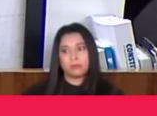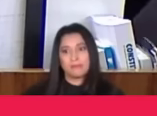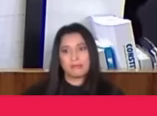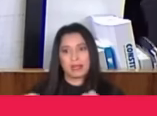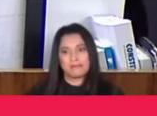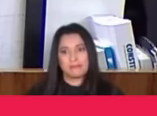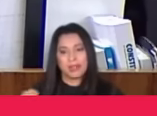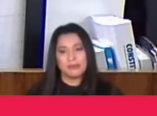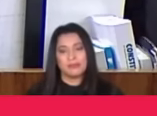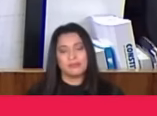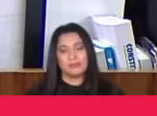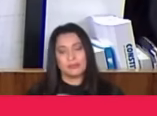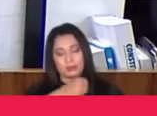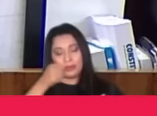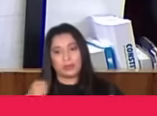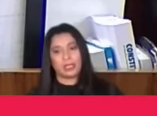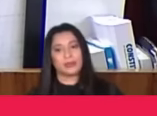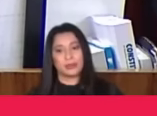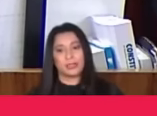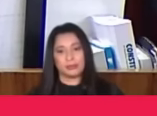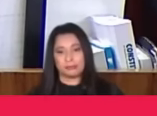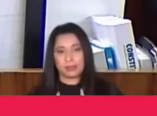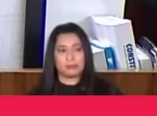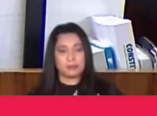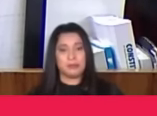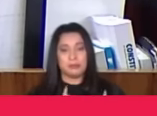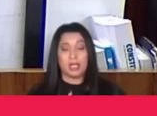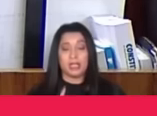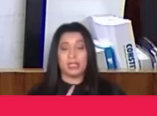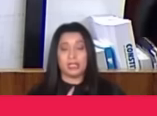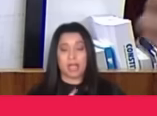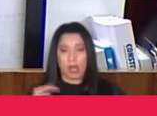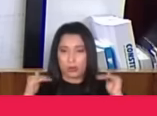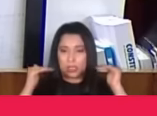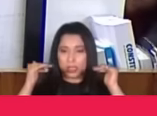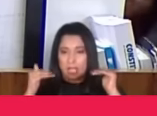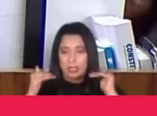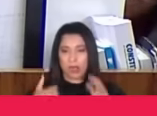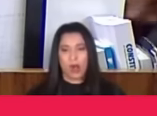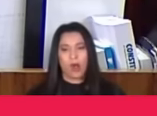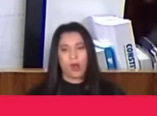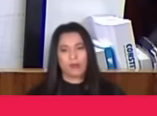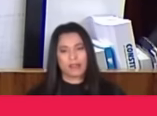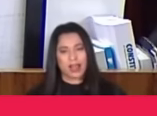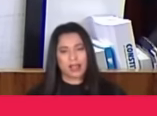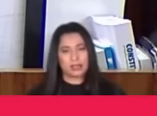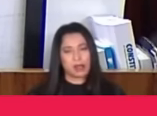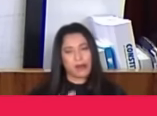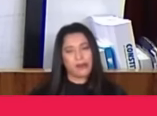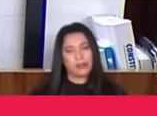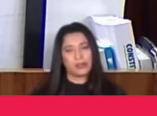destruírem as sedes dos três poderes, enquanto autoridades covardes como essa ficavam atrás de seus